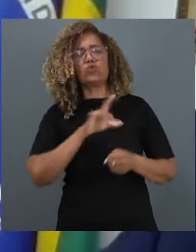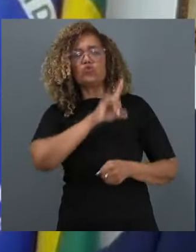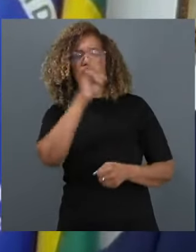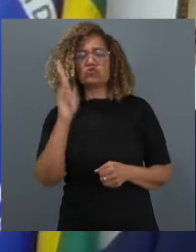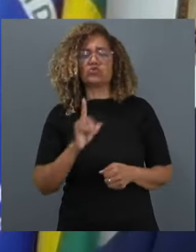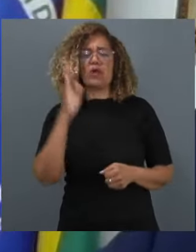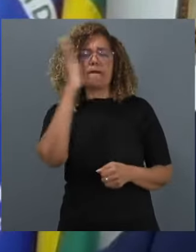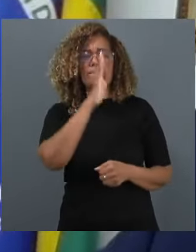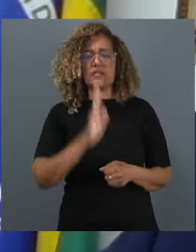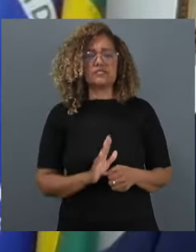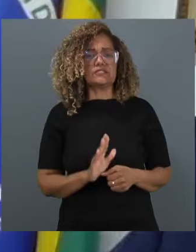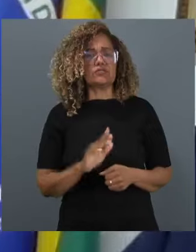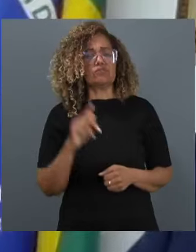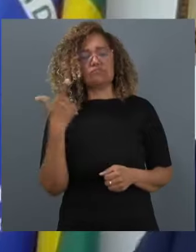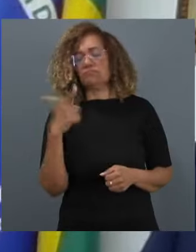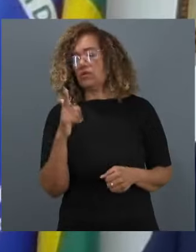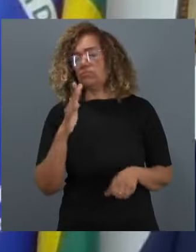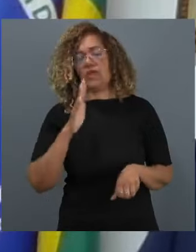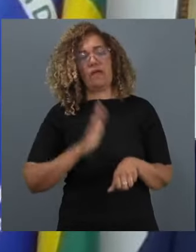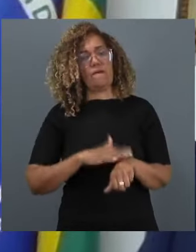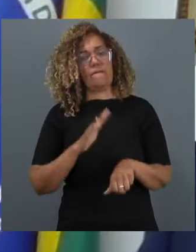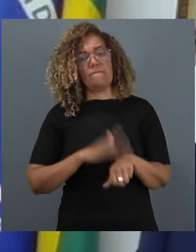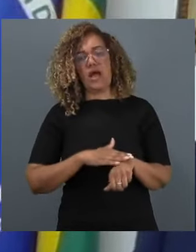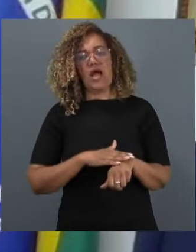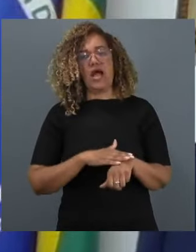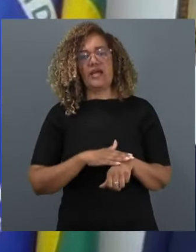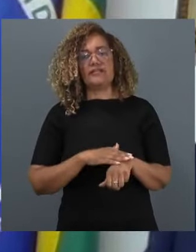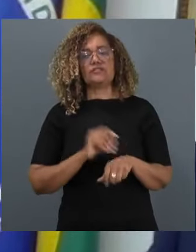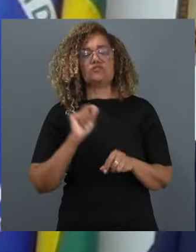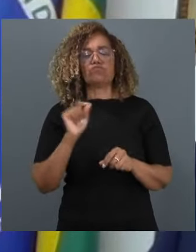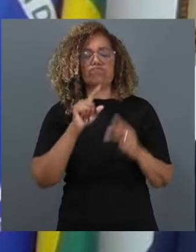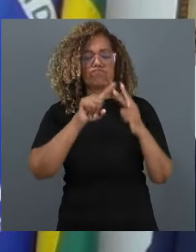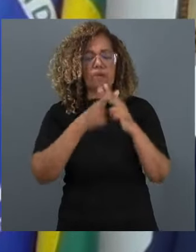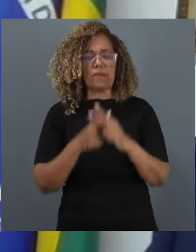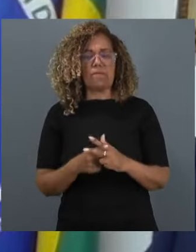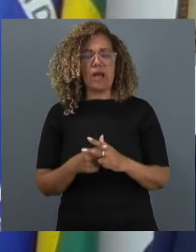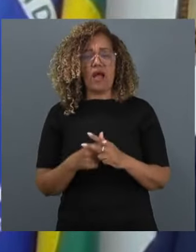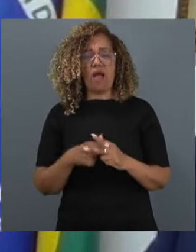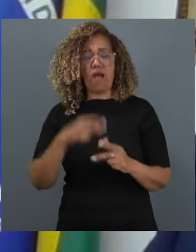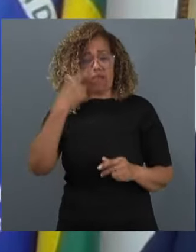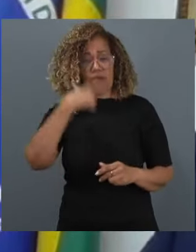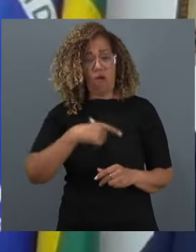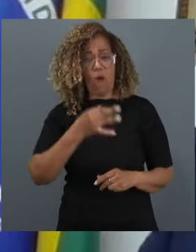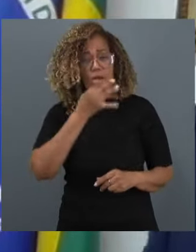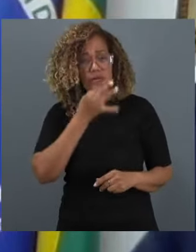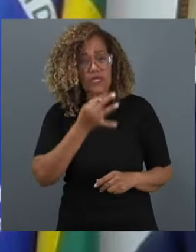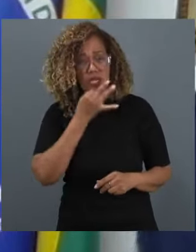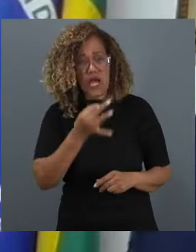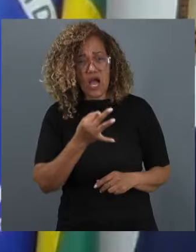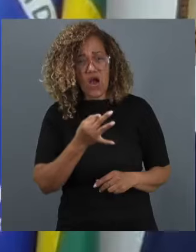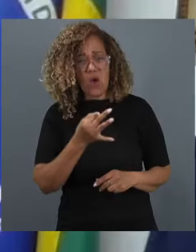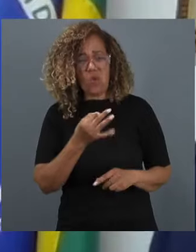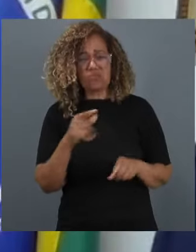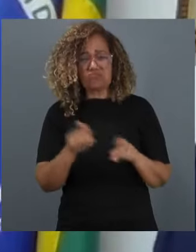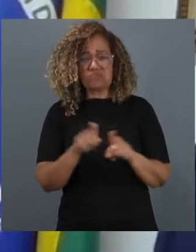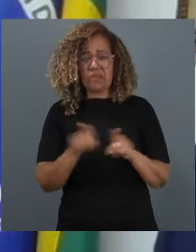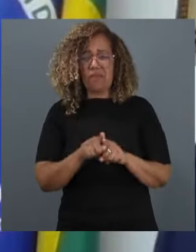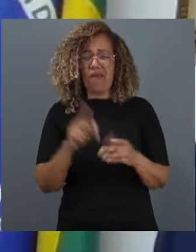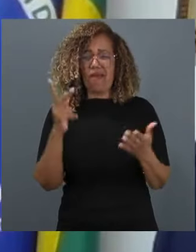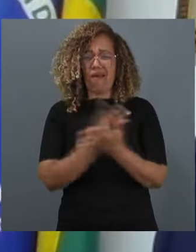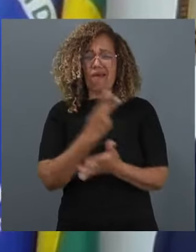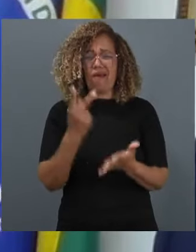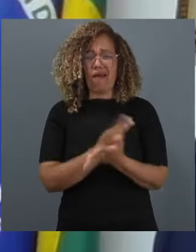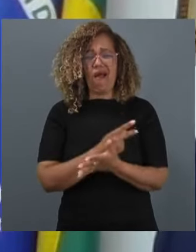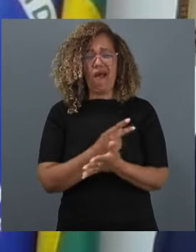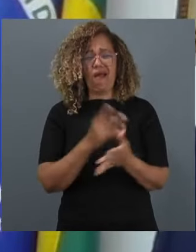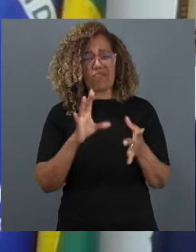Brasil não tenha mais esse instrumento que, para mim, corrói a democracia.